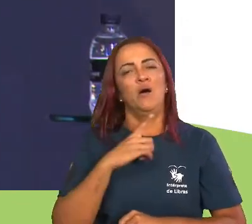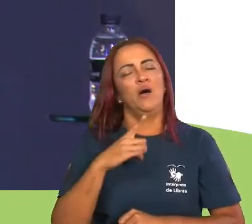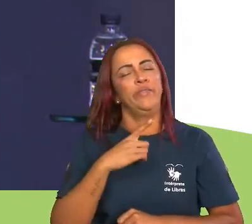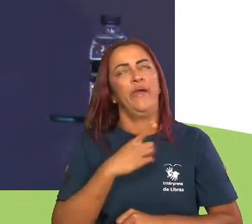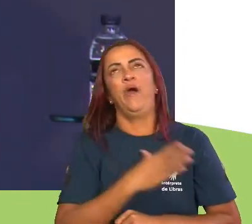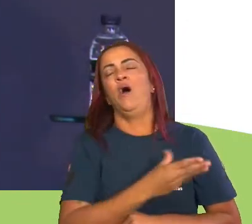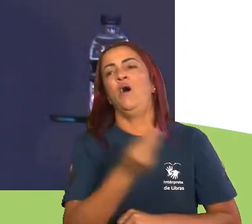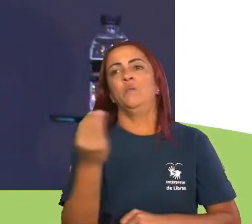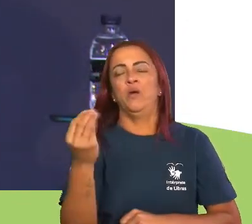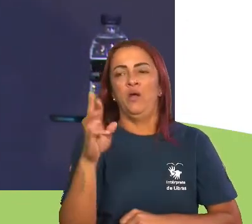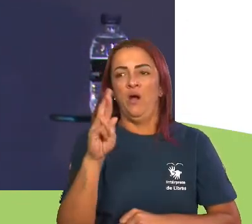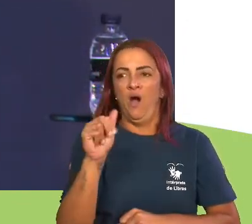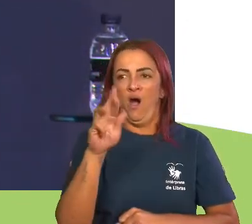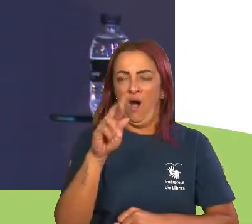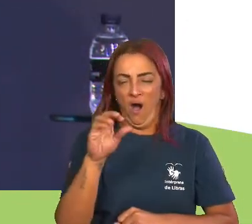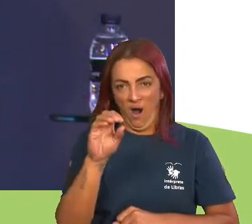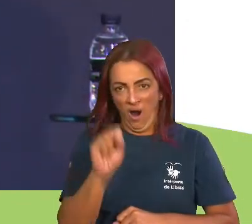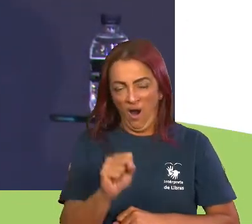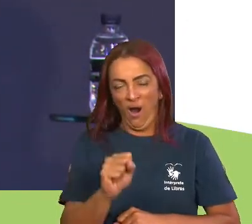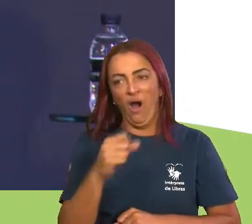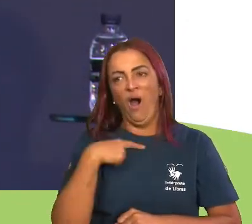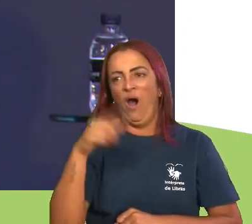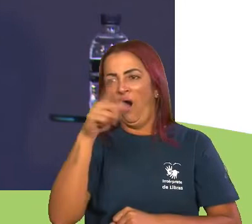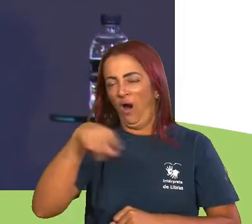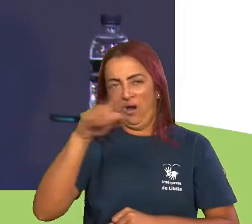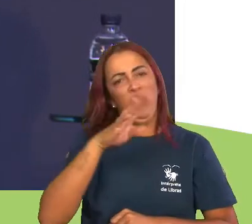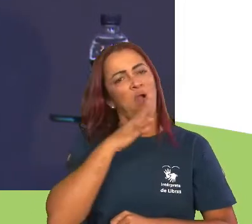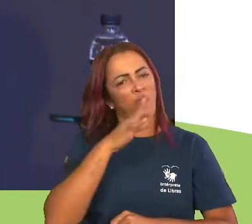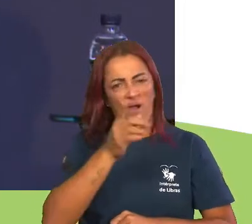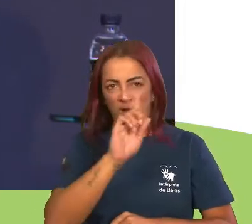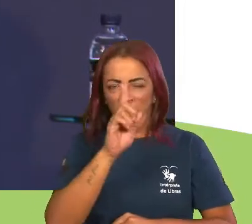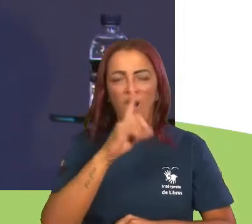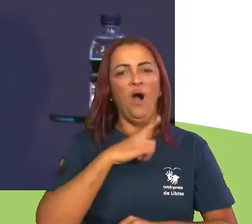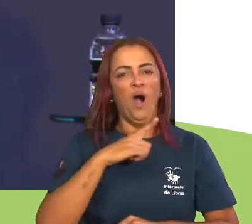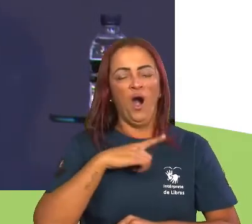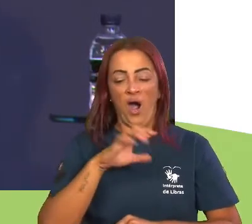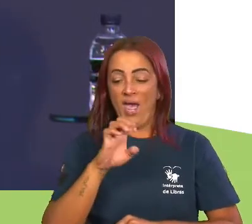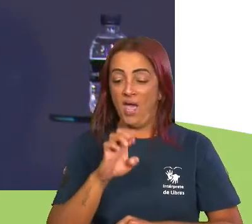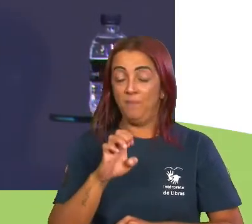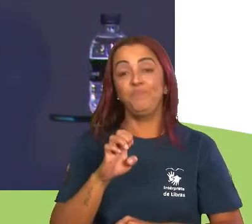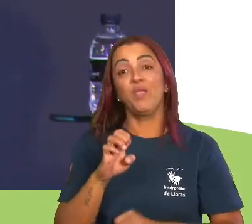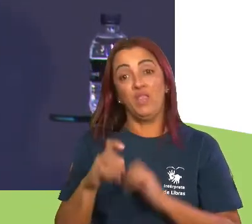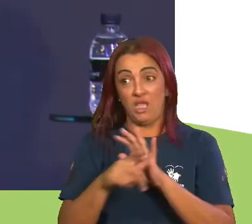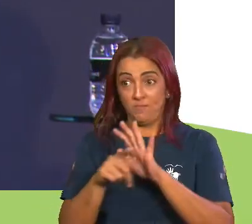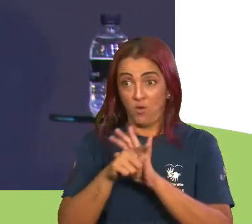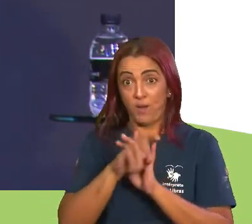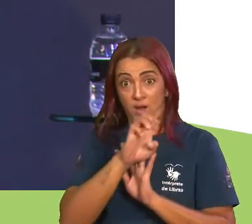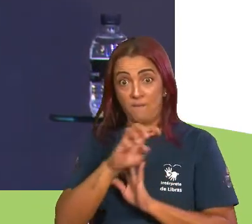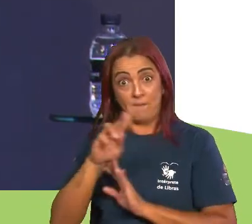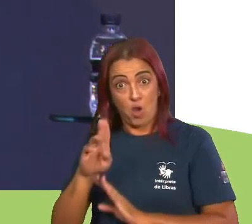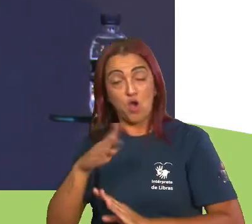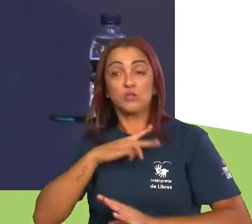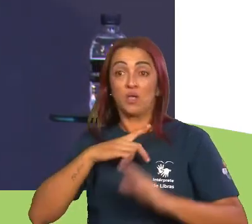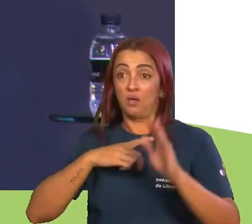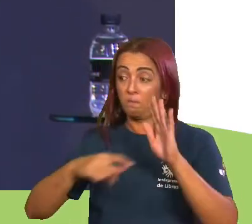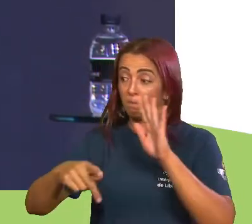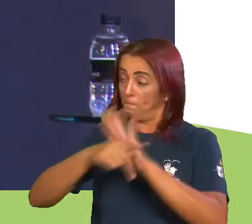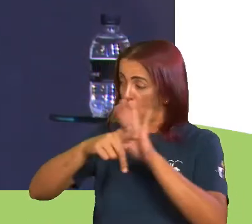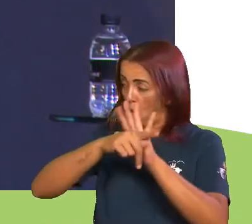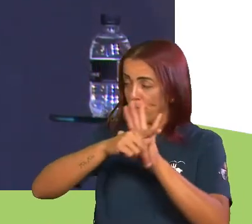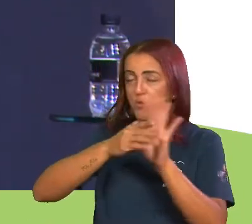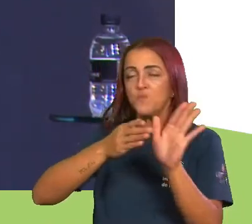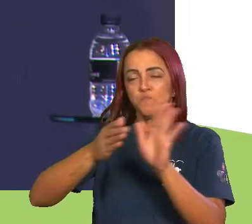Tantos raros, eu queria falar para vocês, eu acho que vocês não conhecem. A epidermólise bolhosa é uma mutação